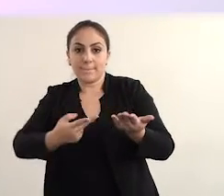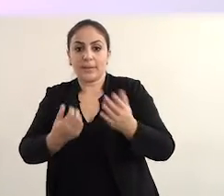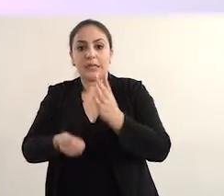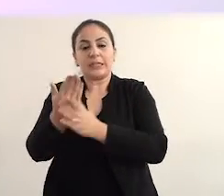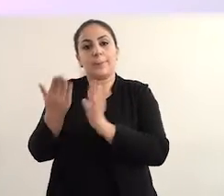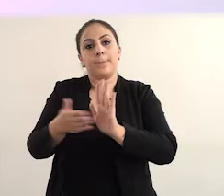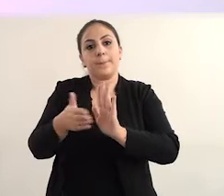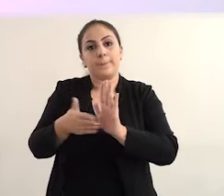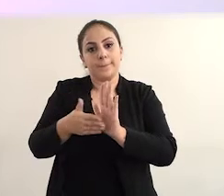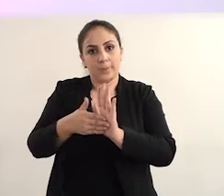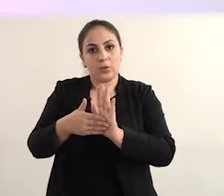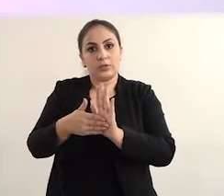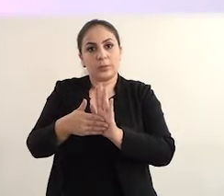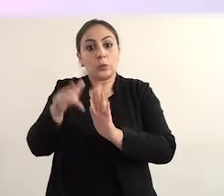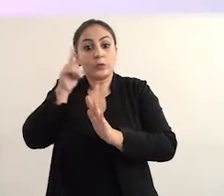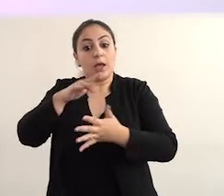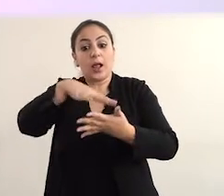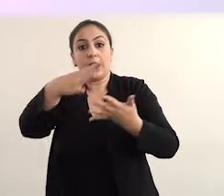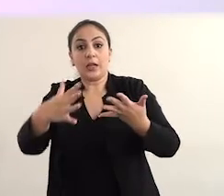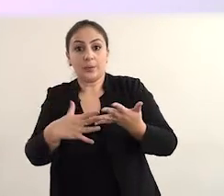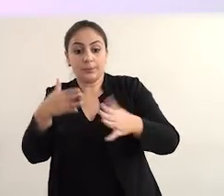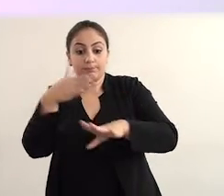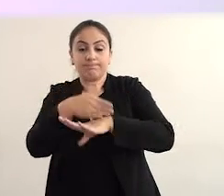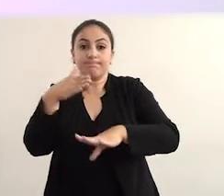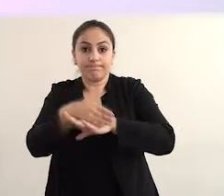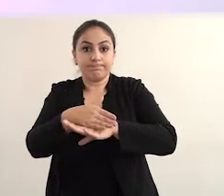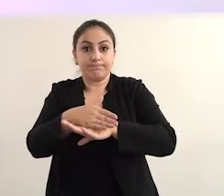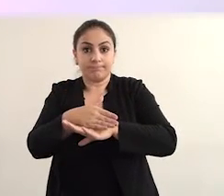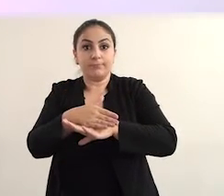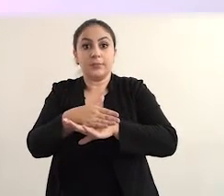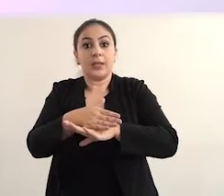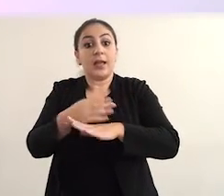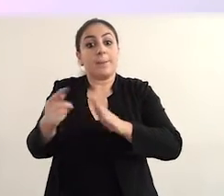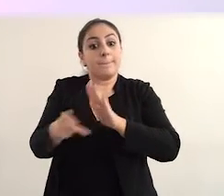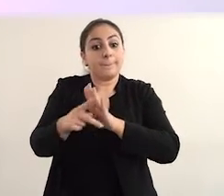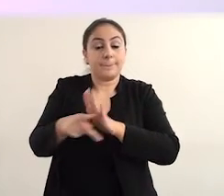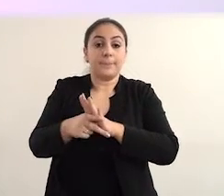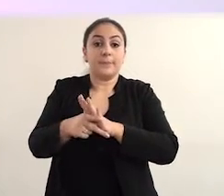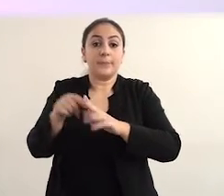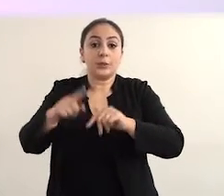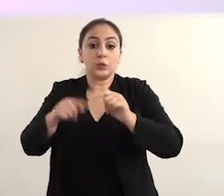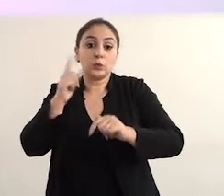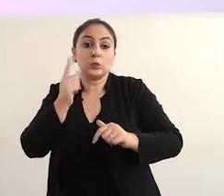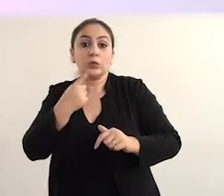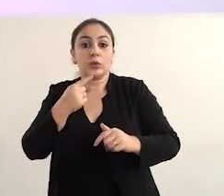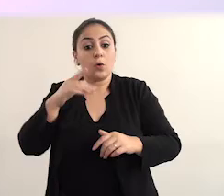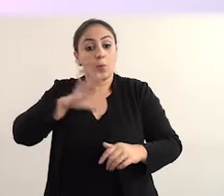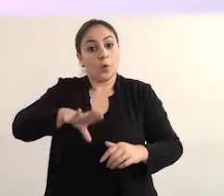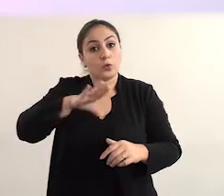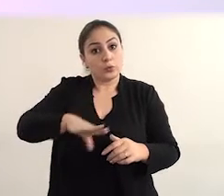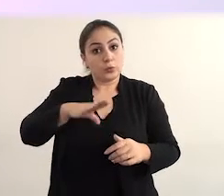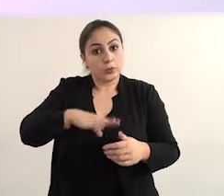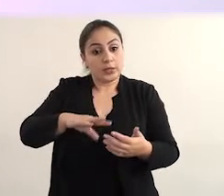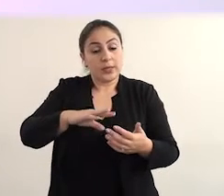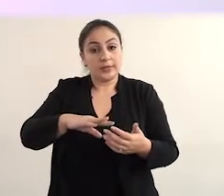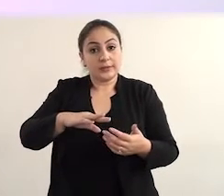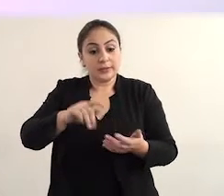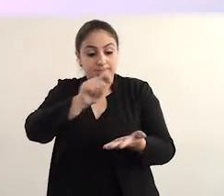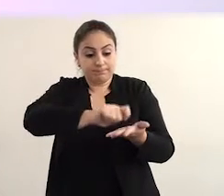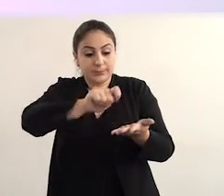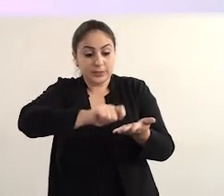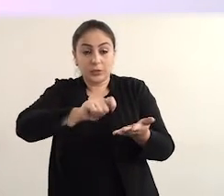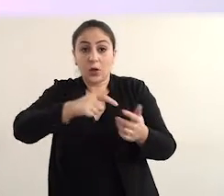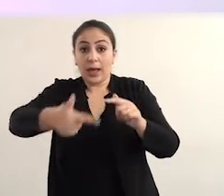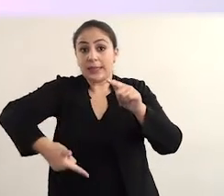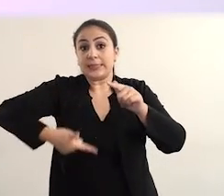proposta bilíngue para que a Libras esteja presente, seja a língua de instrução do surdo, o português escrito seja o segundo idioma dele,